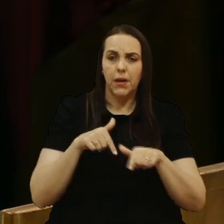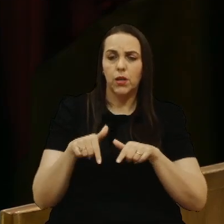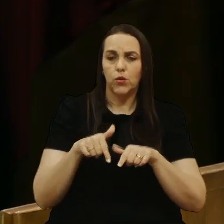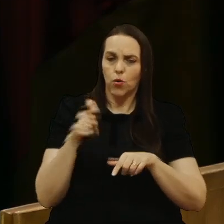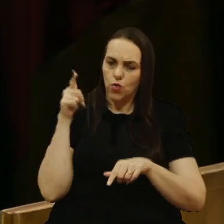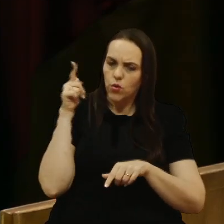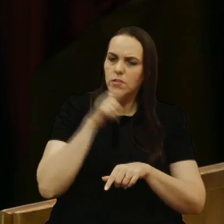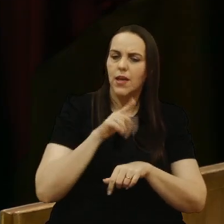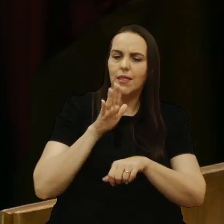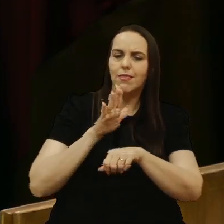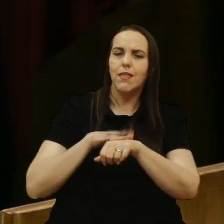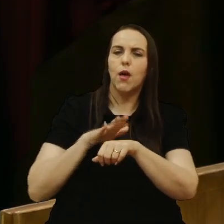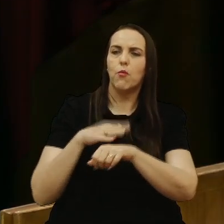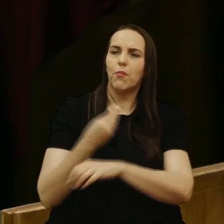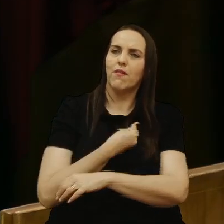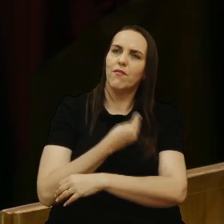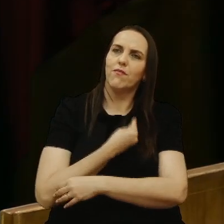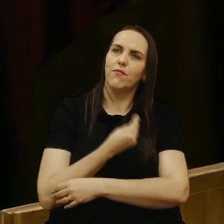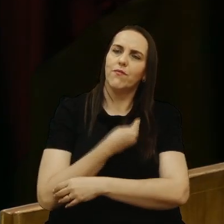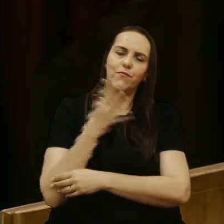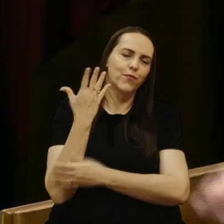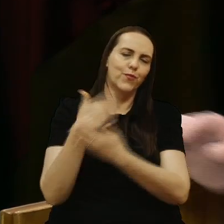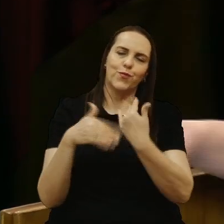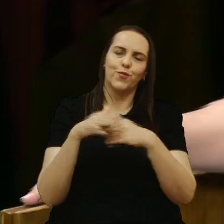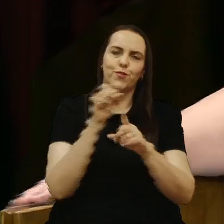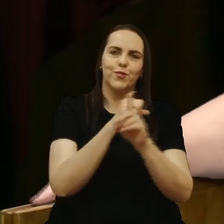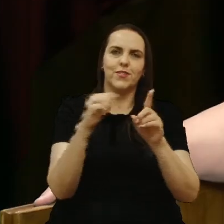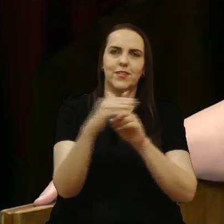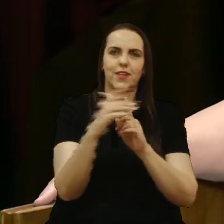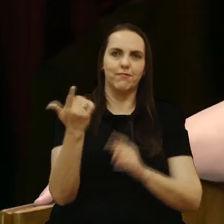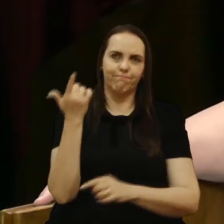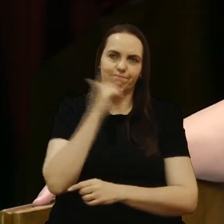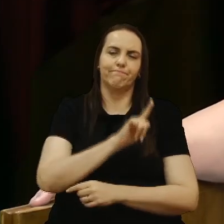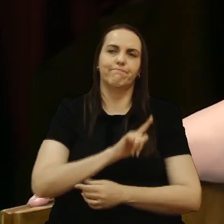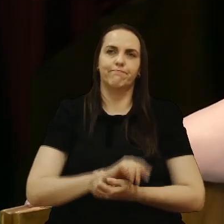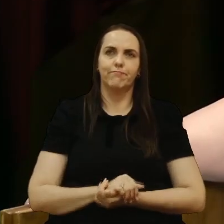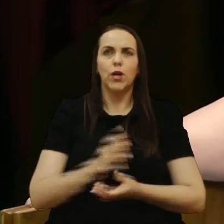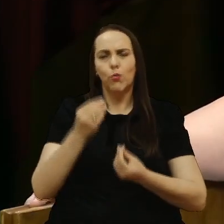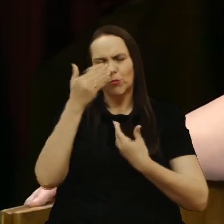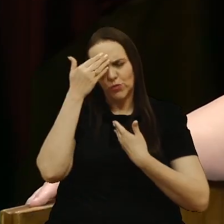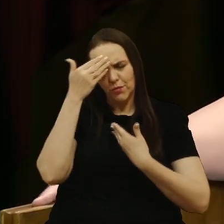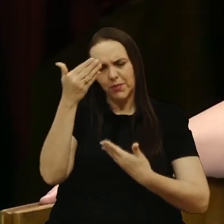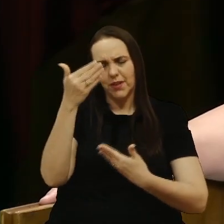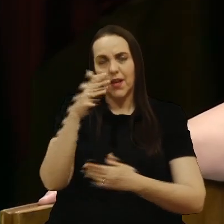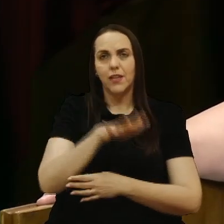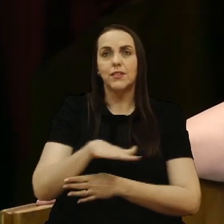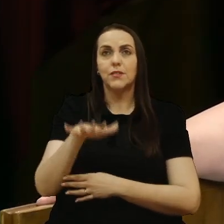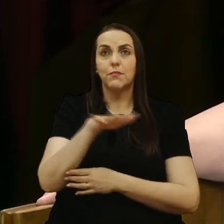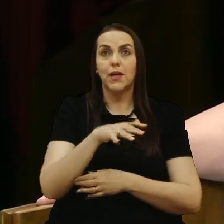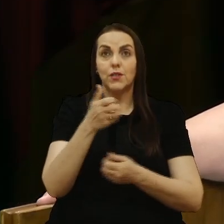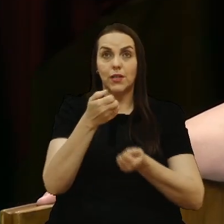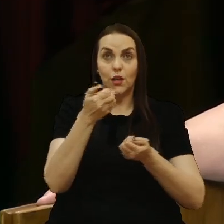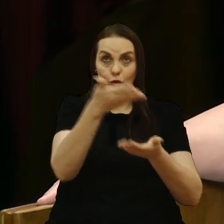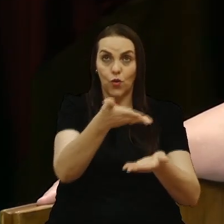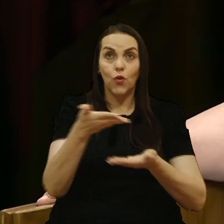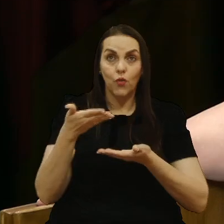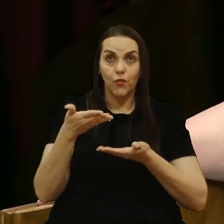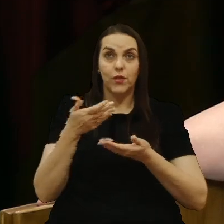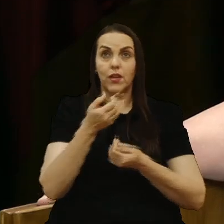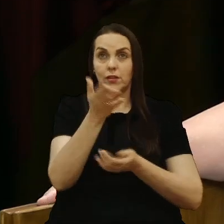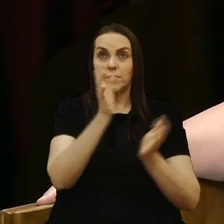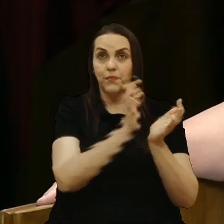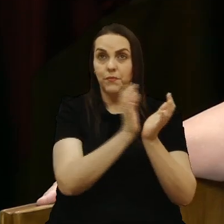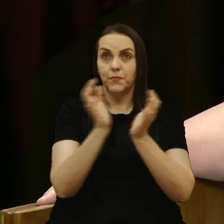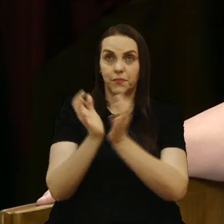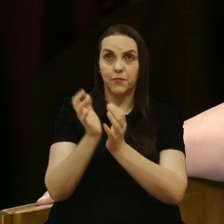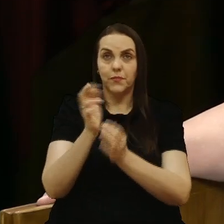toda a sociedade ganha. E para encerrar aqui, presidente, mais uma vez, muito obrigado por esse espaço. Eu quero convidar aqui meus companheiros, o Rui, a